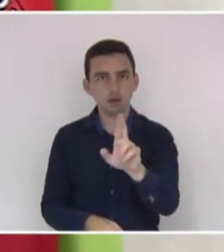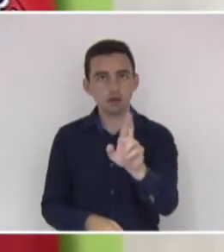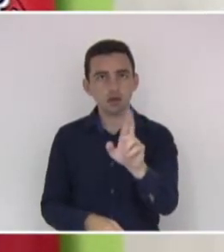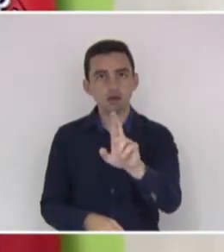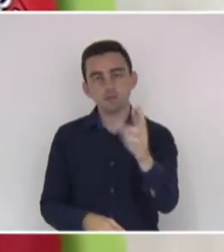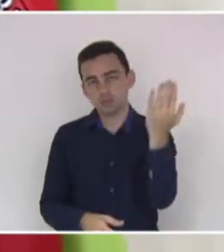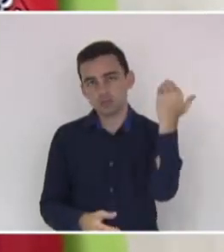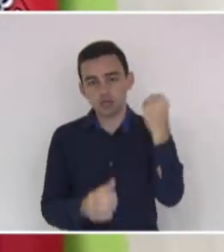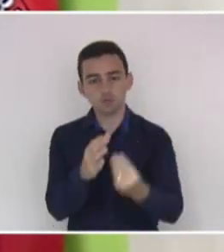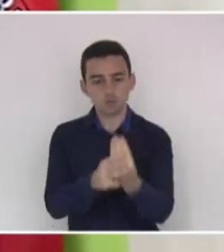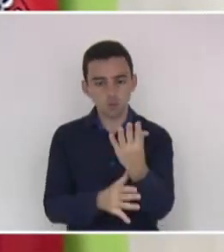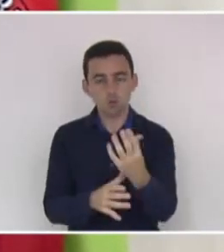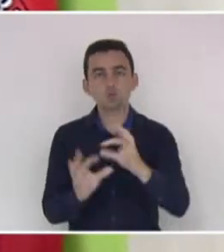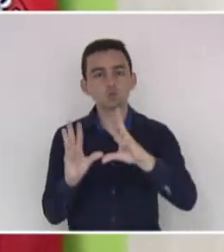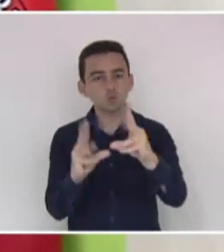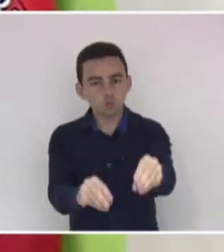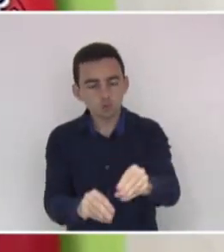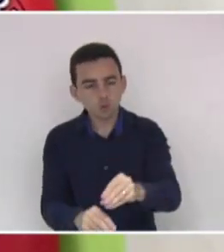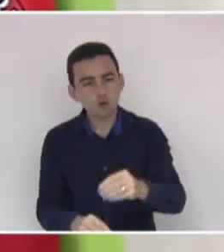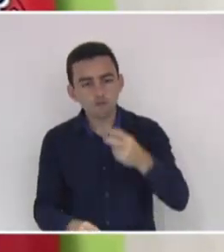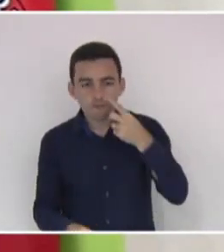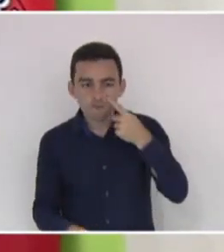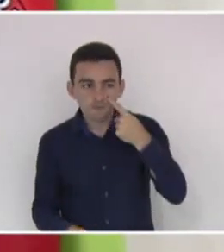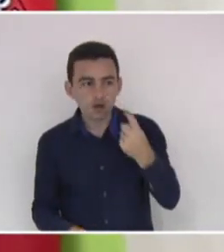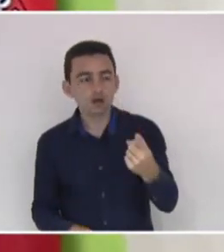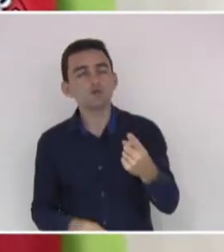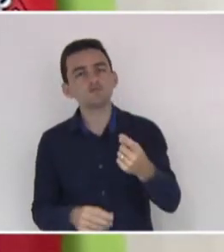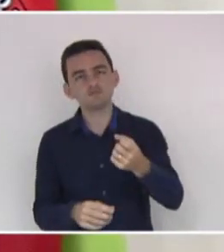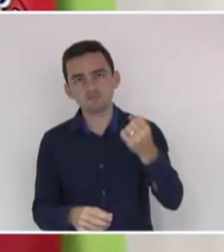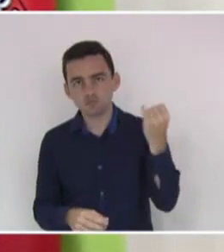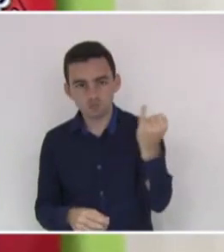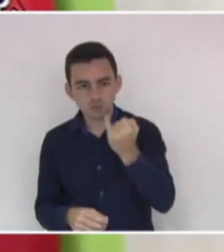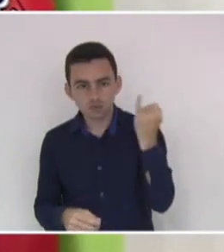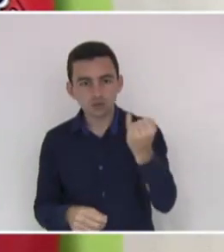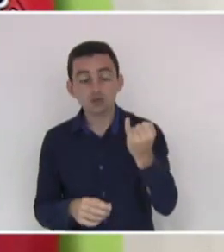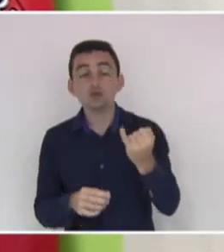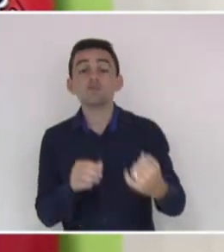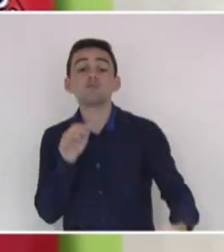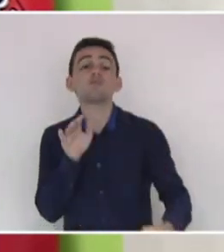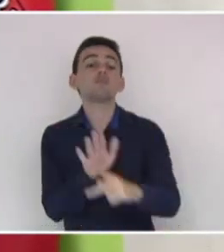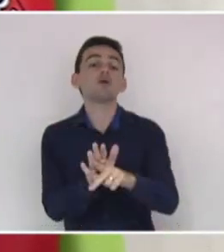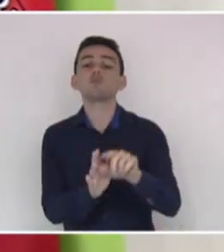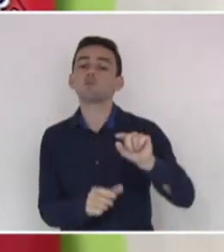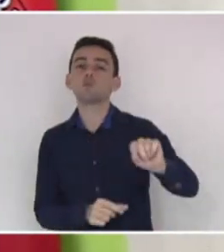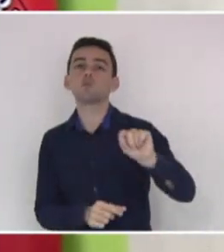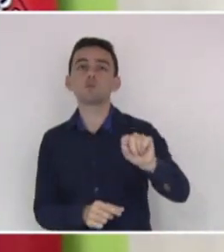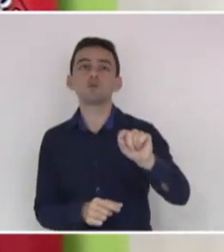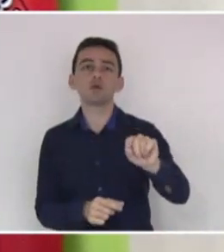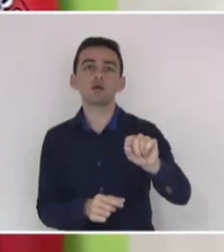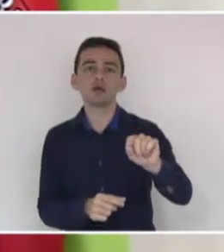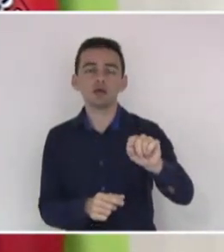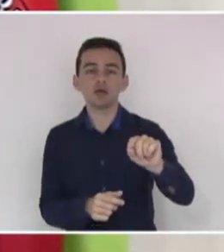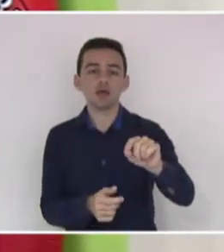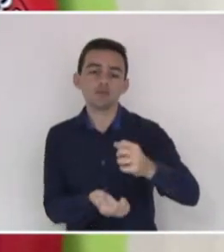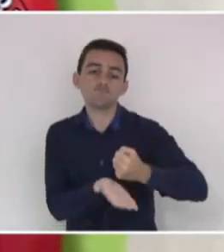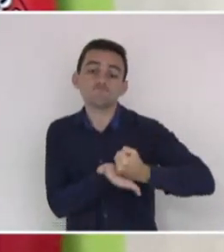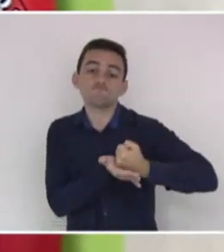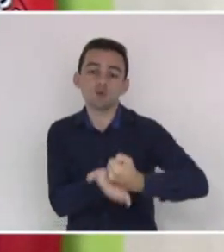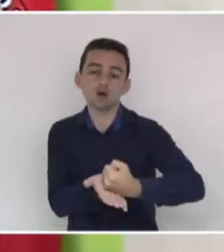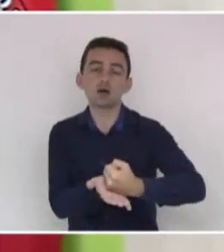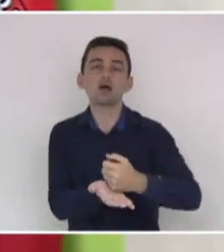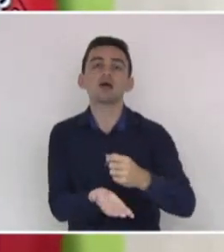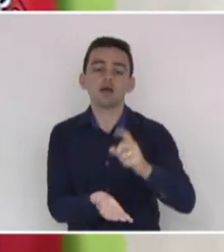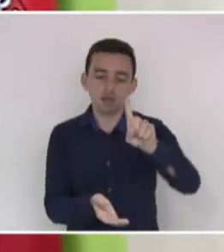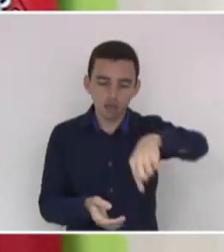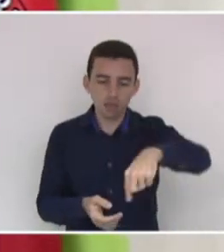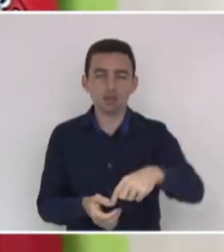reconhecido por toda a sociedade, por os economistas, que foi a agricultura brasileira que deu sustentabilidade